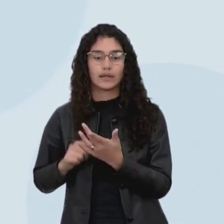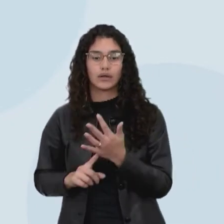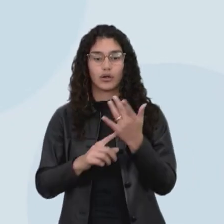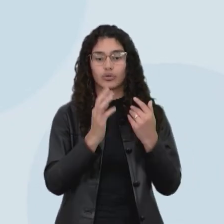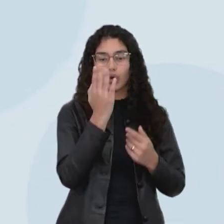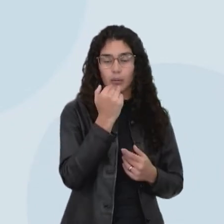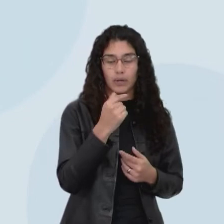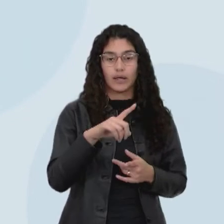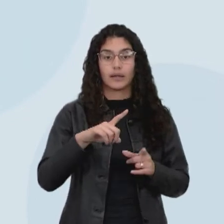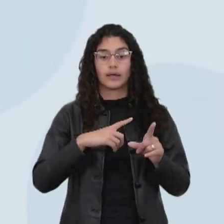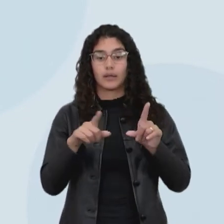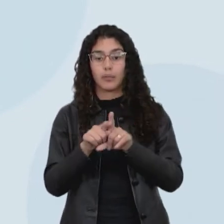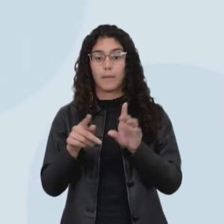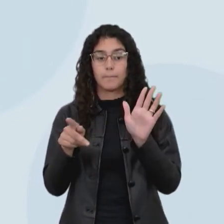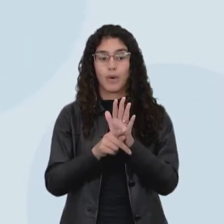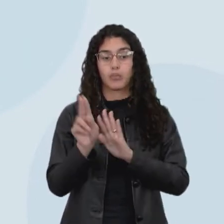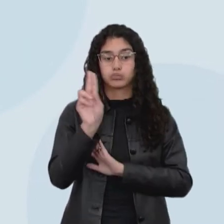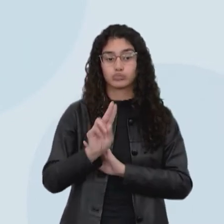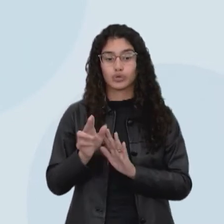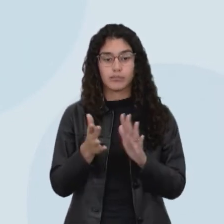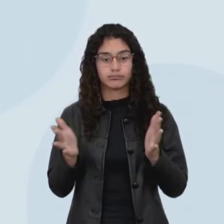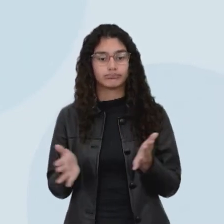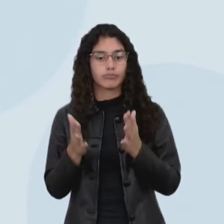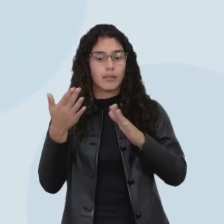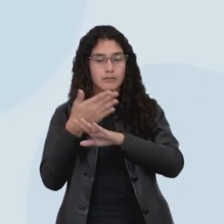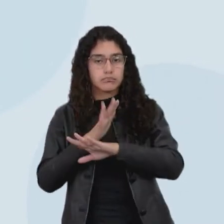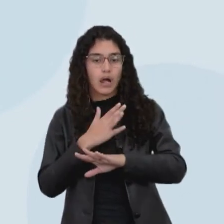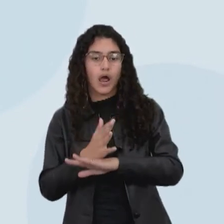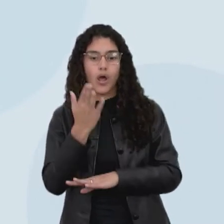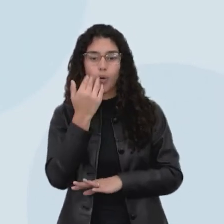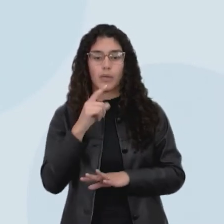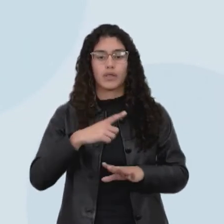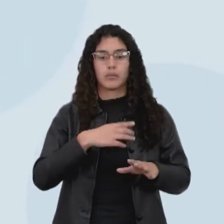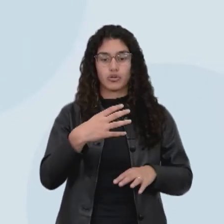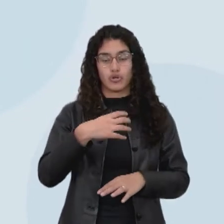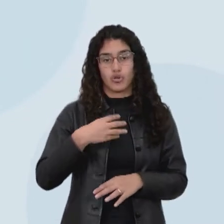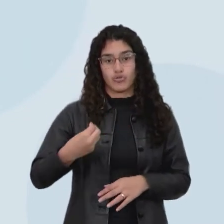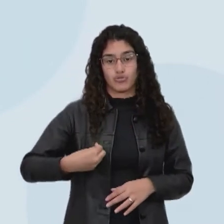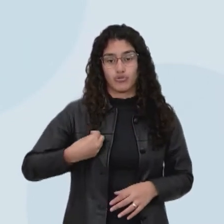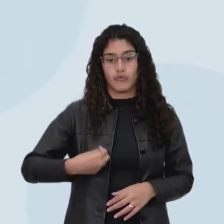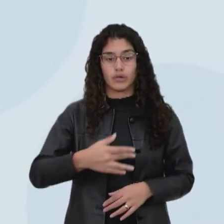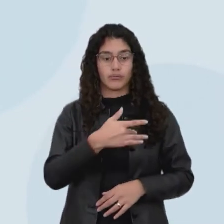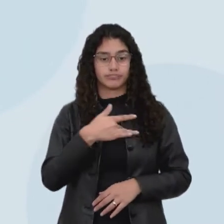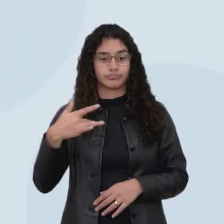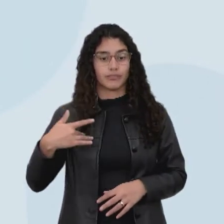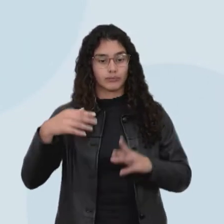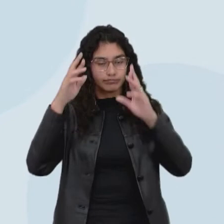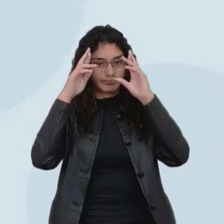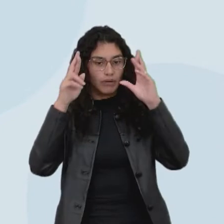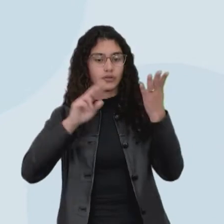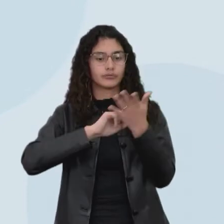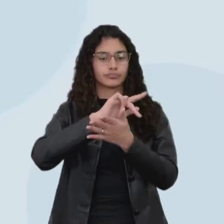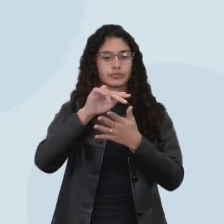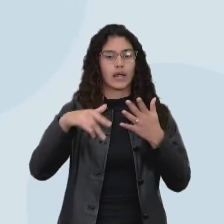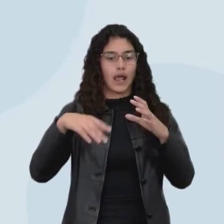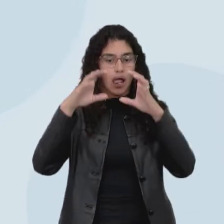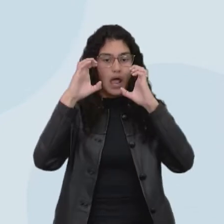alimentos, bem como seu aproveitamento, estimulando práticas alimentares e estilos de vida saudáveis que respeitem a